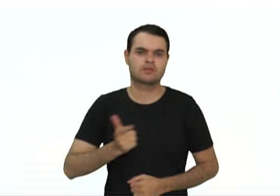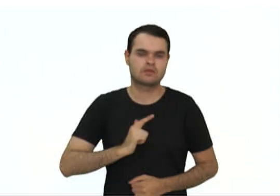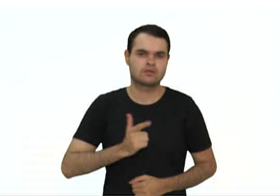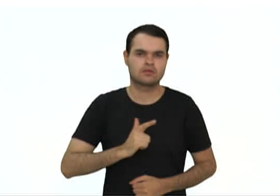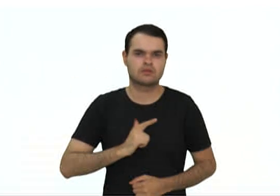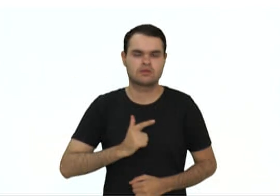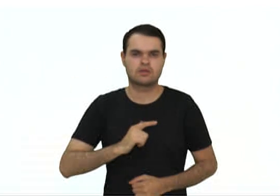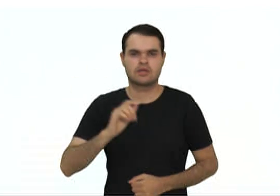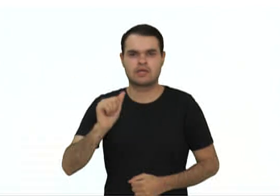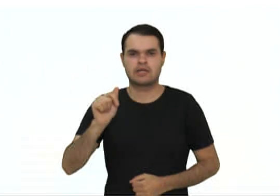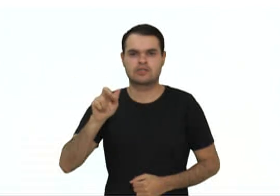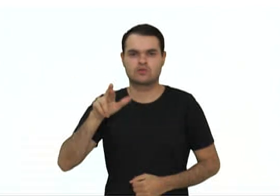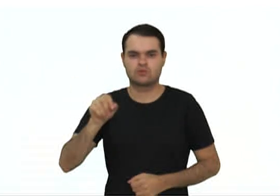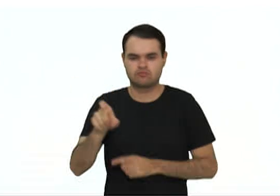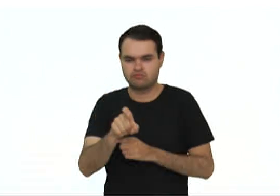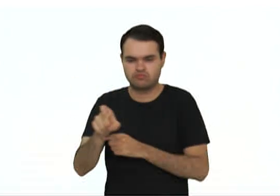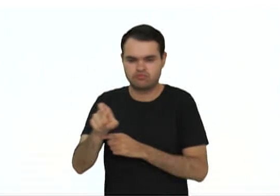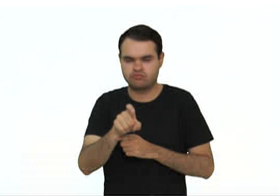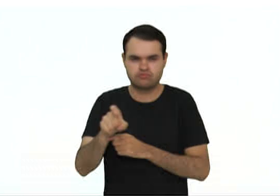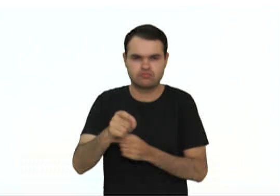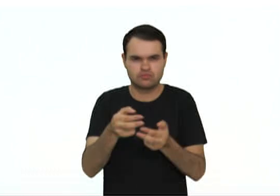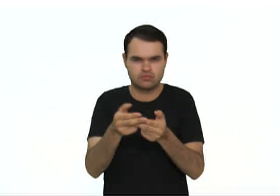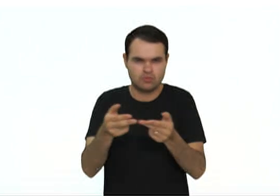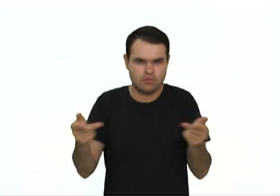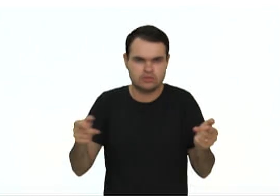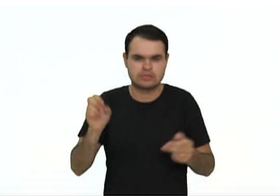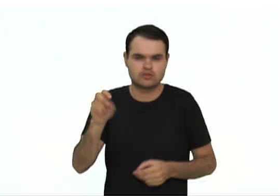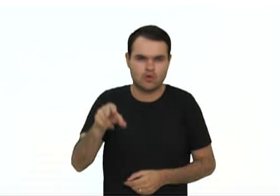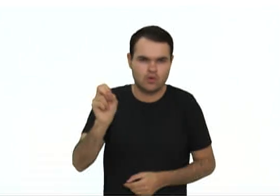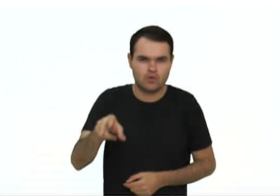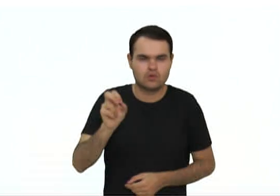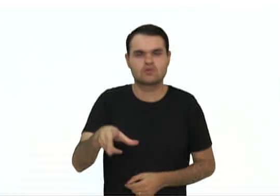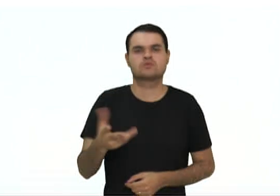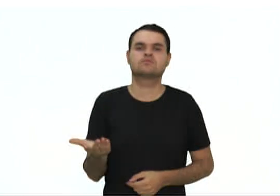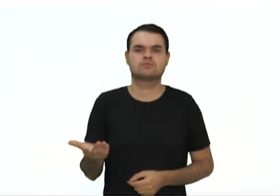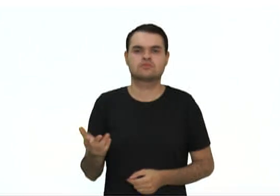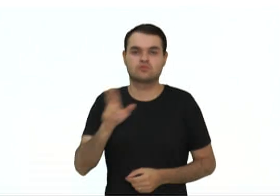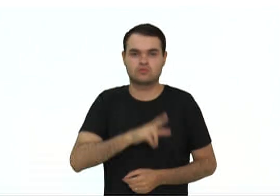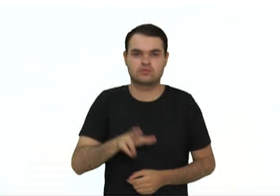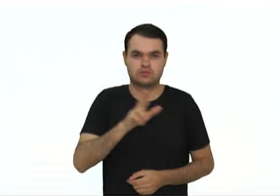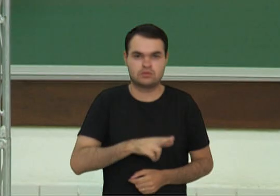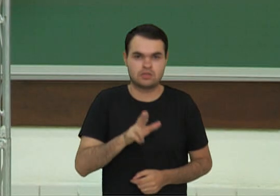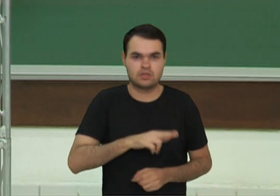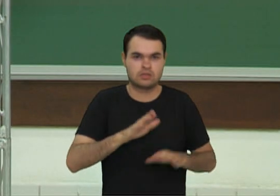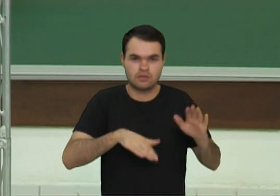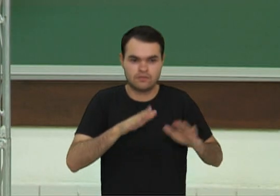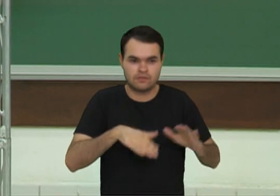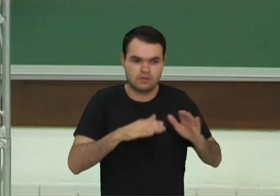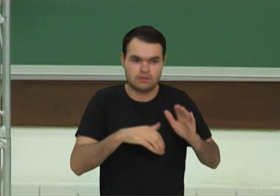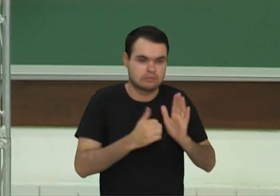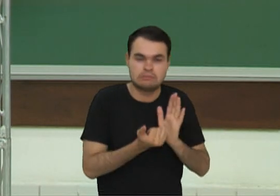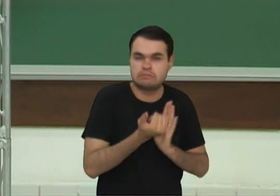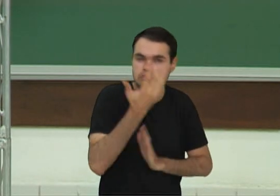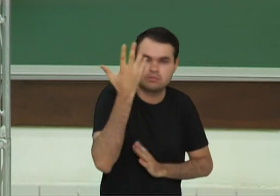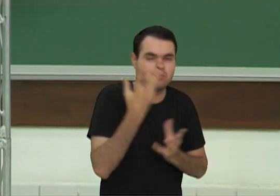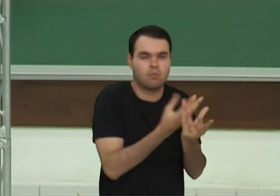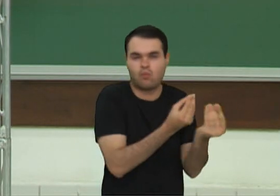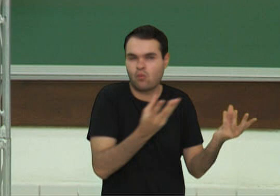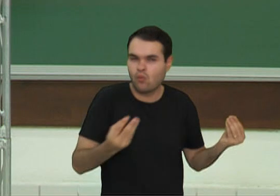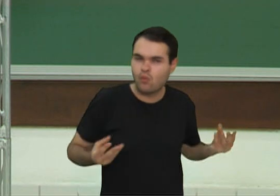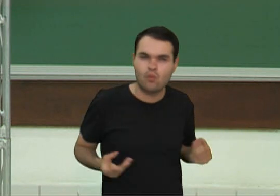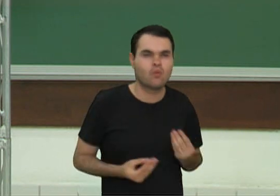os agrotóxicos, os fertilizantes, que quando utilizados de forma indiscriminada na